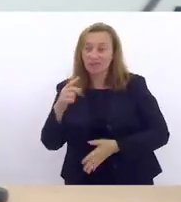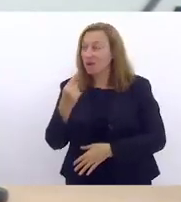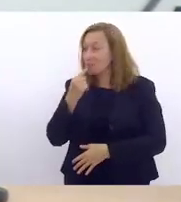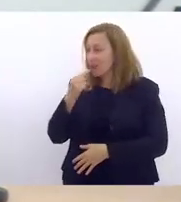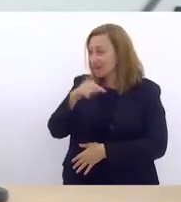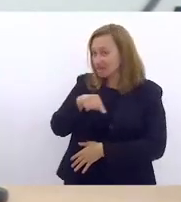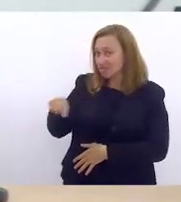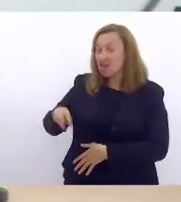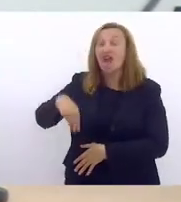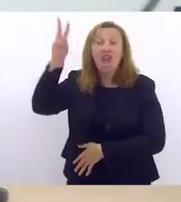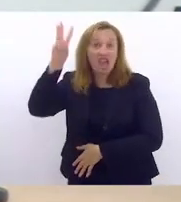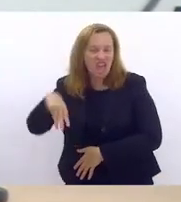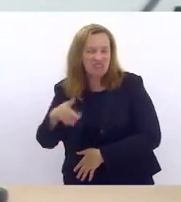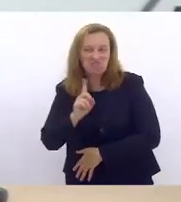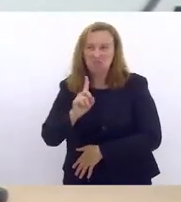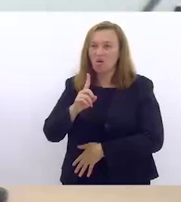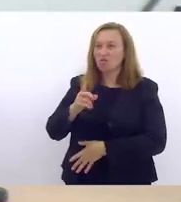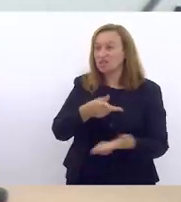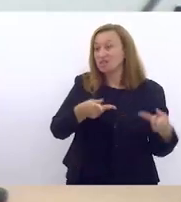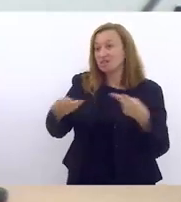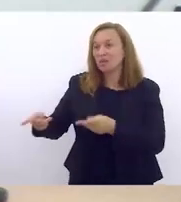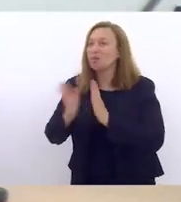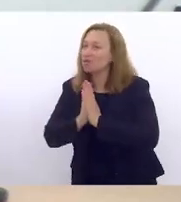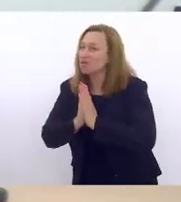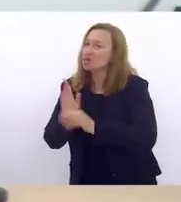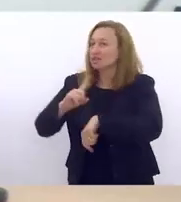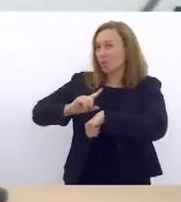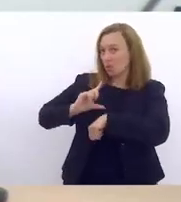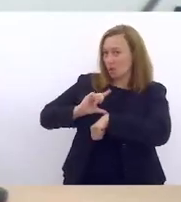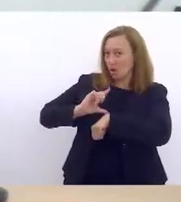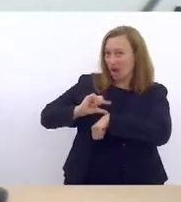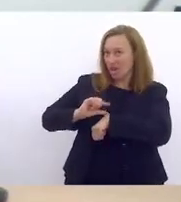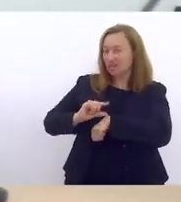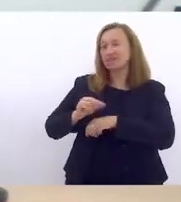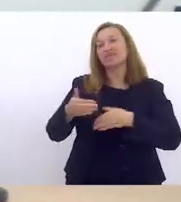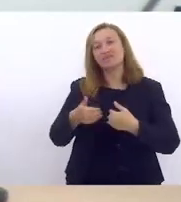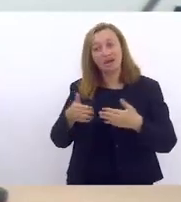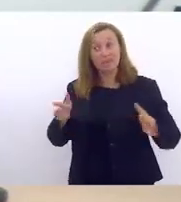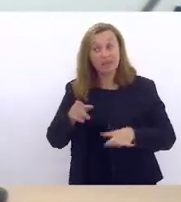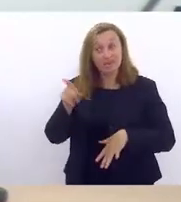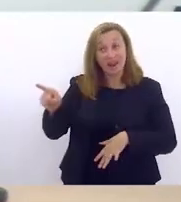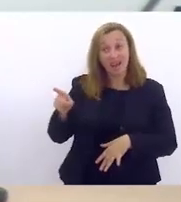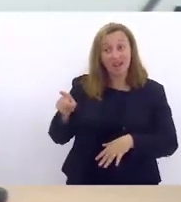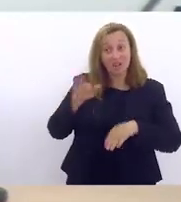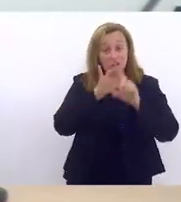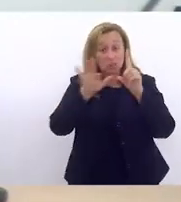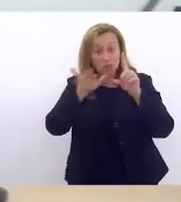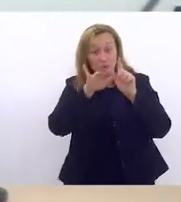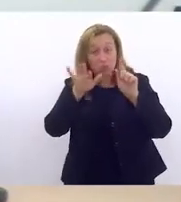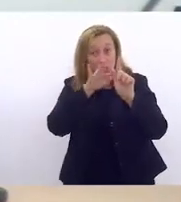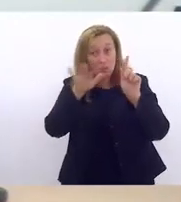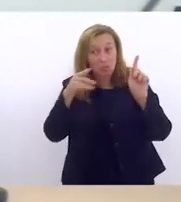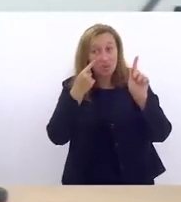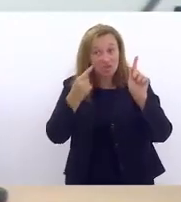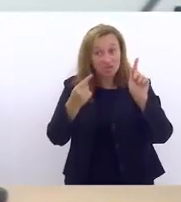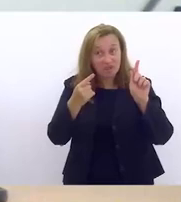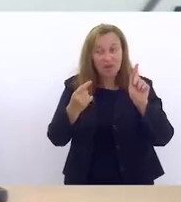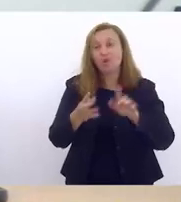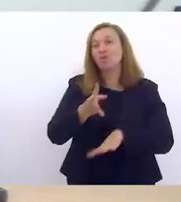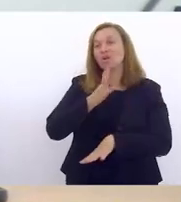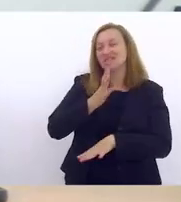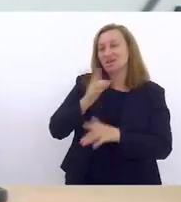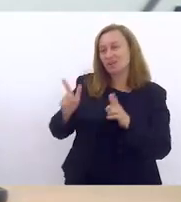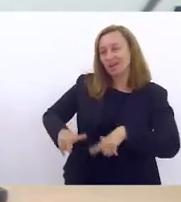quem não visitou ainda a gente, por favor, tem o horário em que a sede fica aberta, está lá no Google, vocês podem consultar e conhecer a nossa